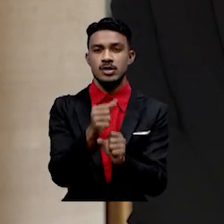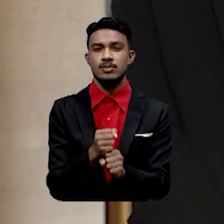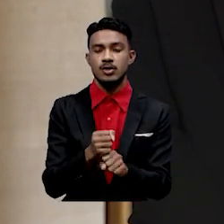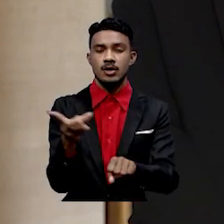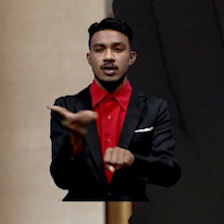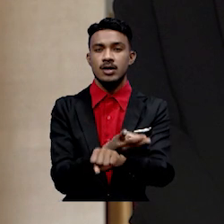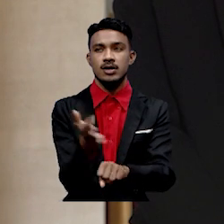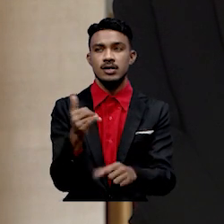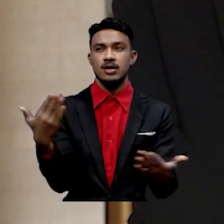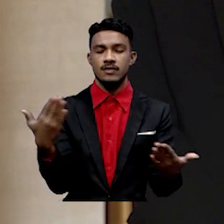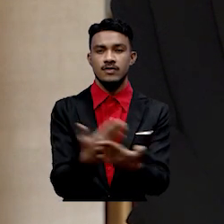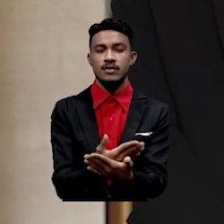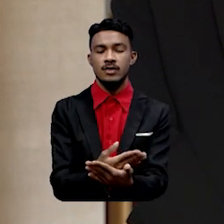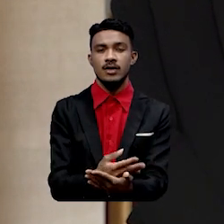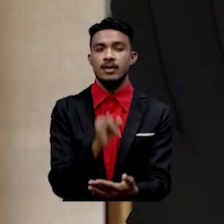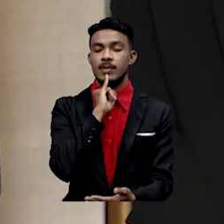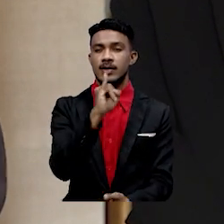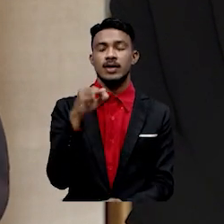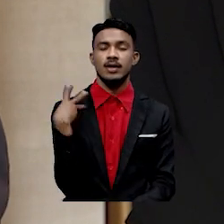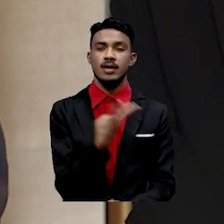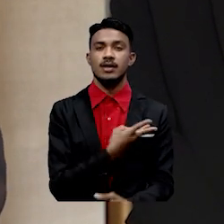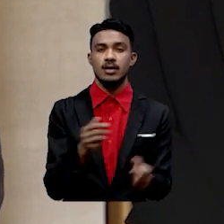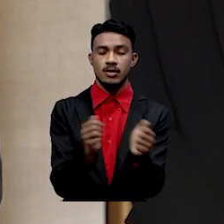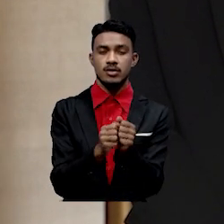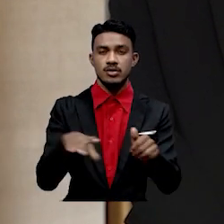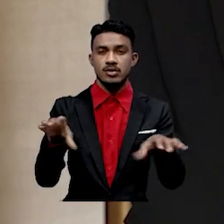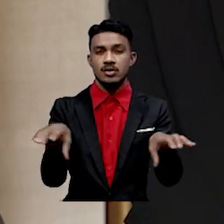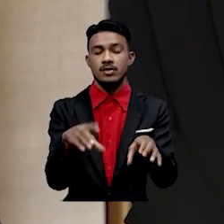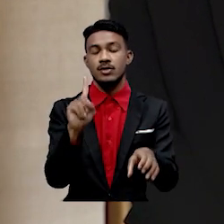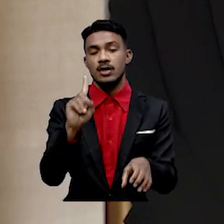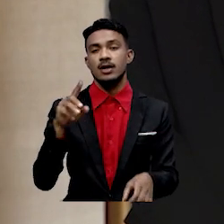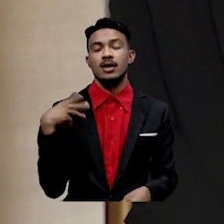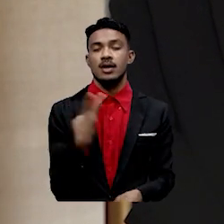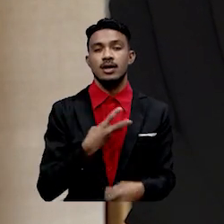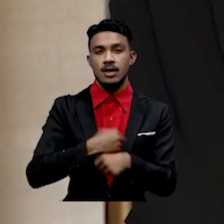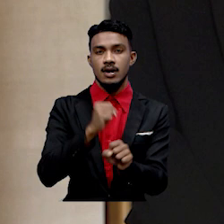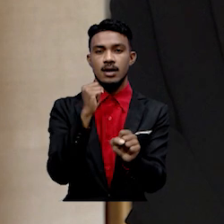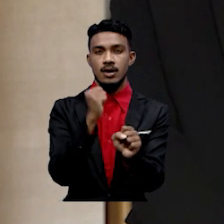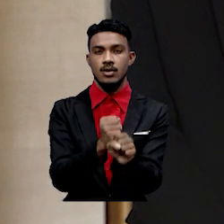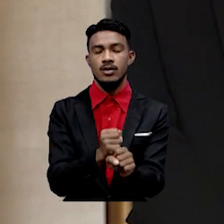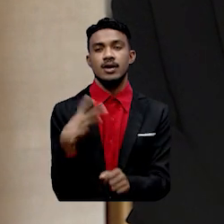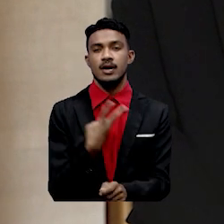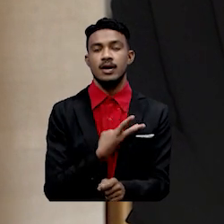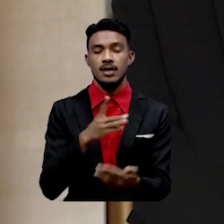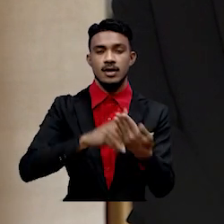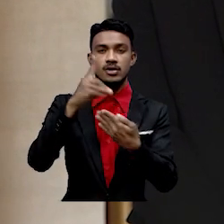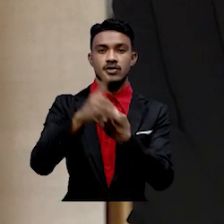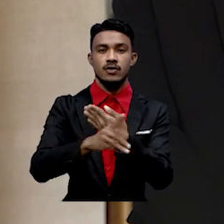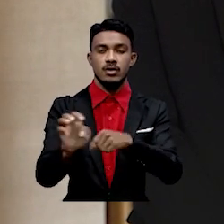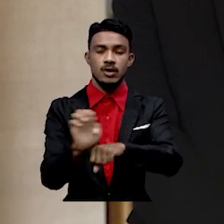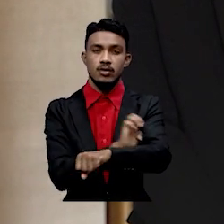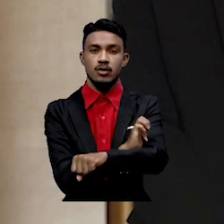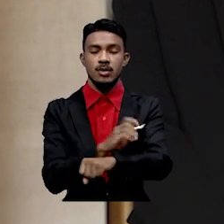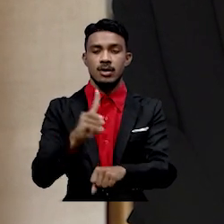phone. Nema ita, o investimento ita né, ita se halau, ita se desenvolve a economia digital,